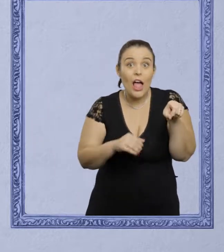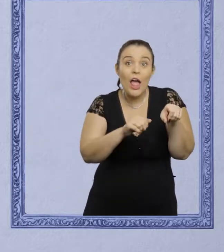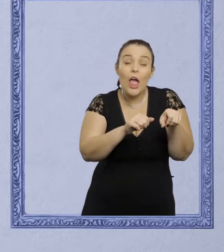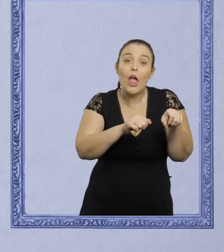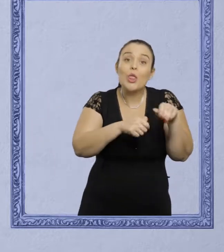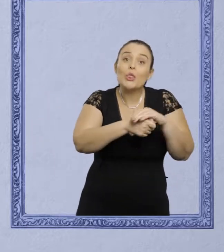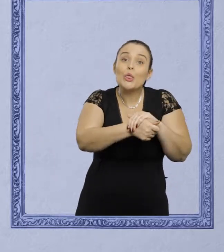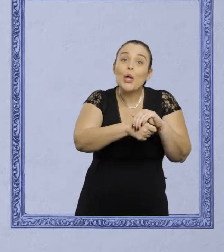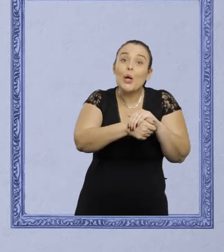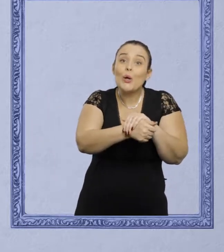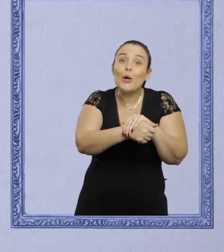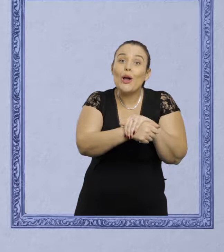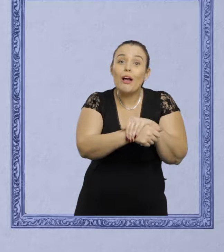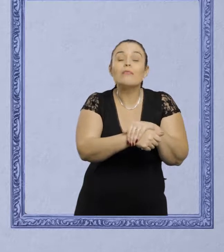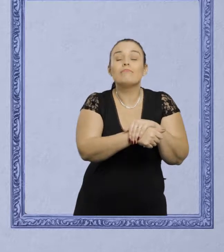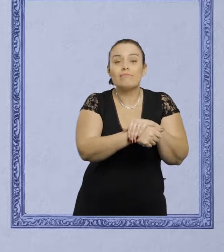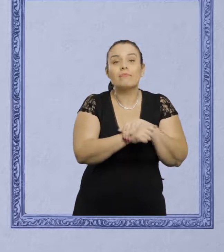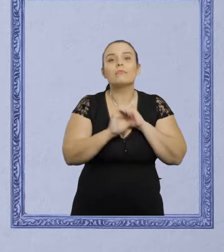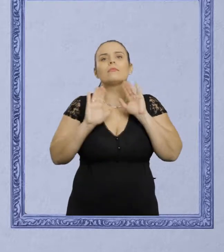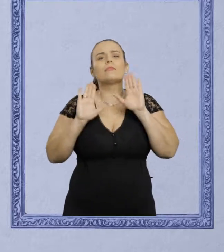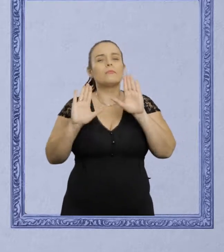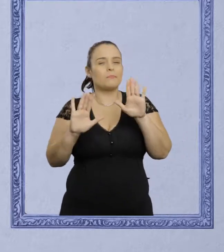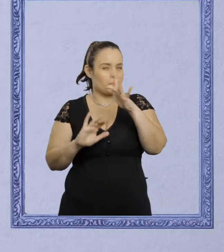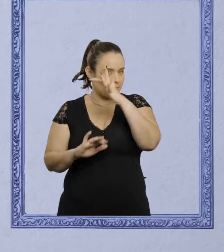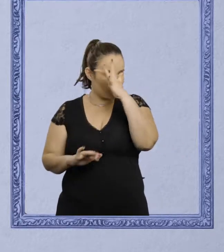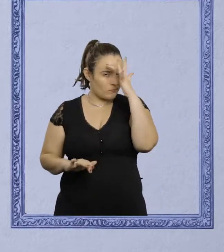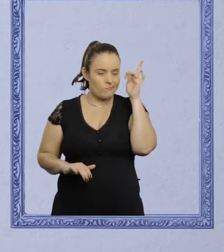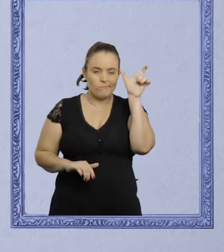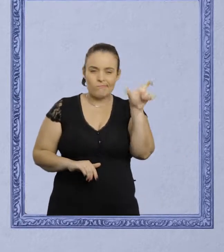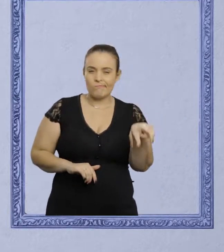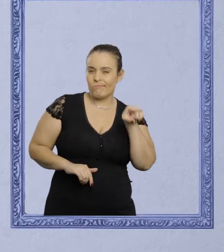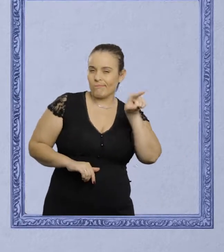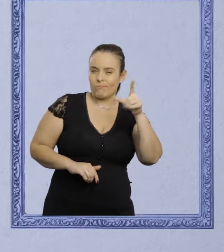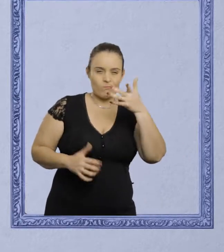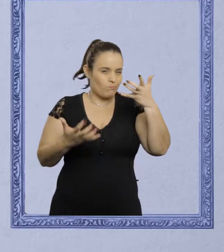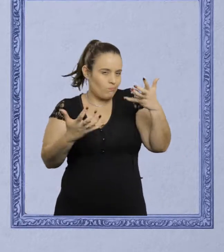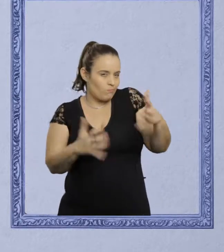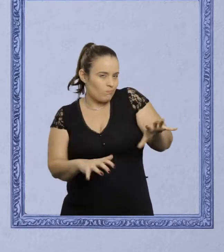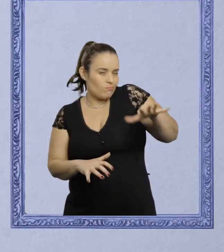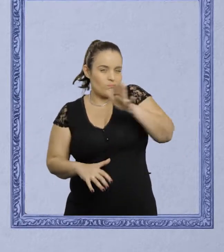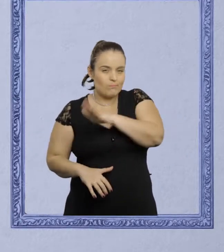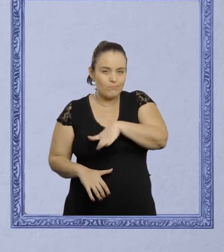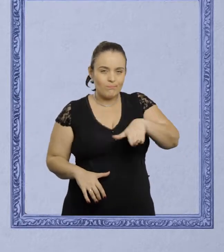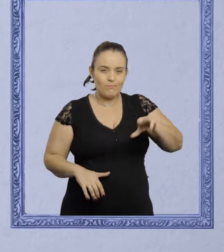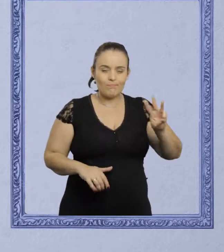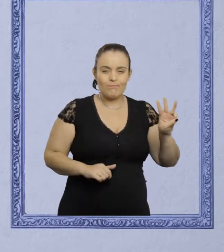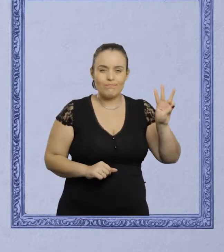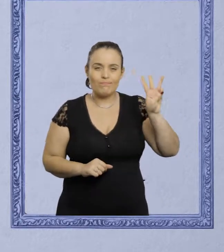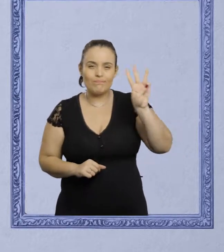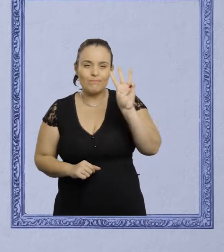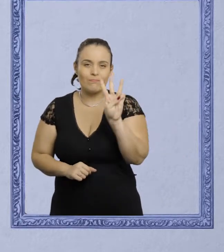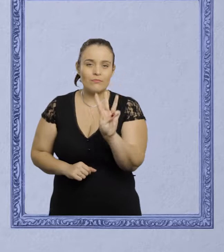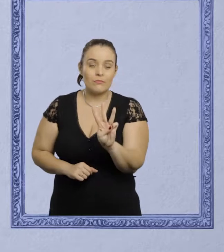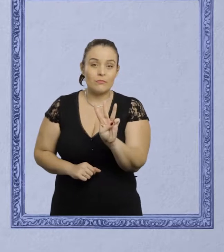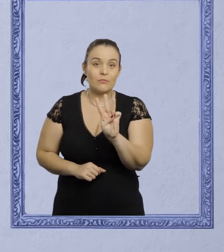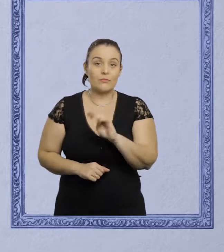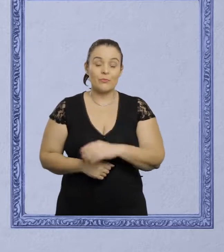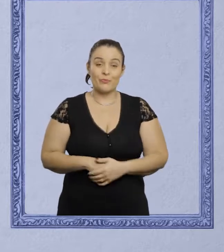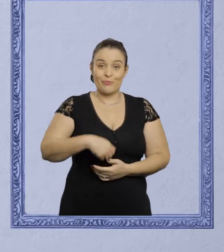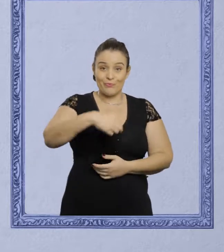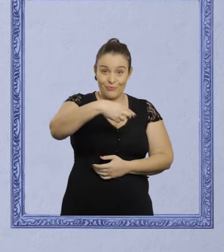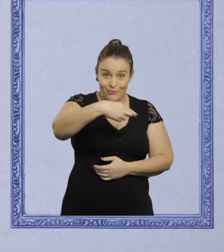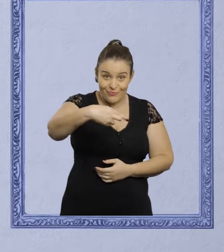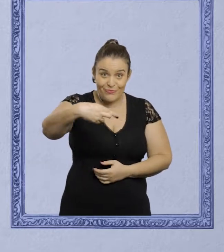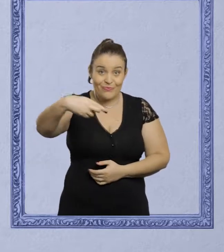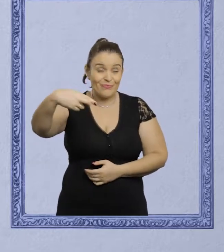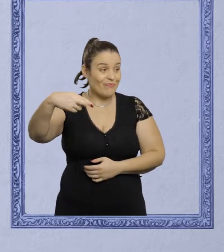tartarugas que gostava. Mas alguém não queria que as crianças aterrissassem na ilha. Peter perguntou para